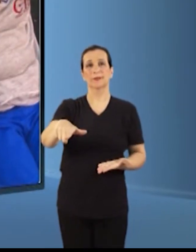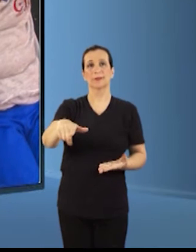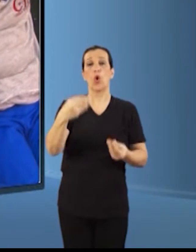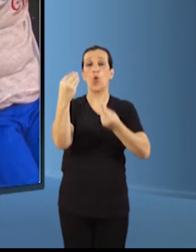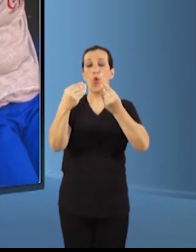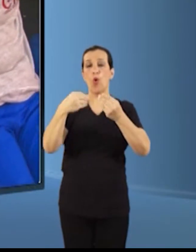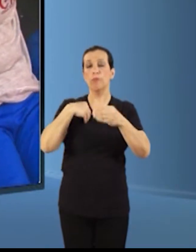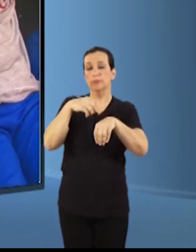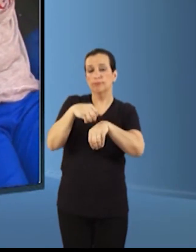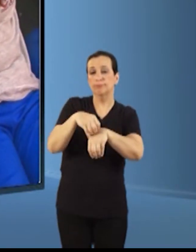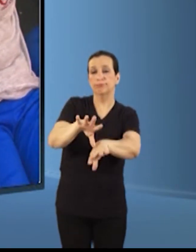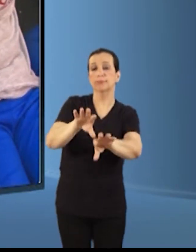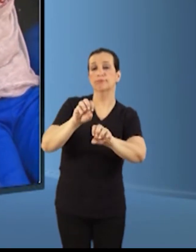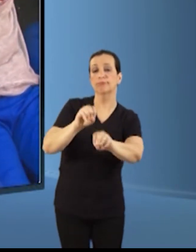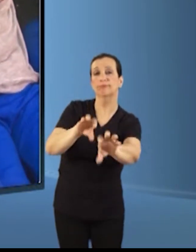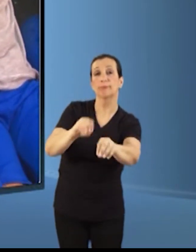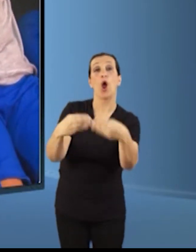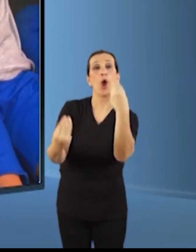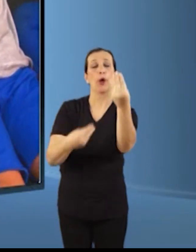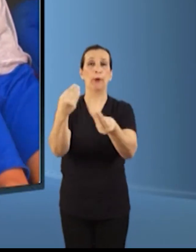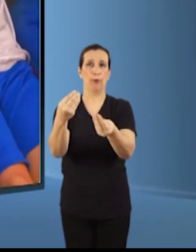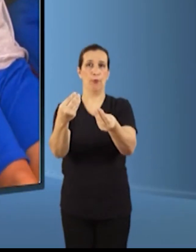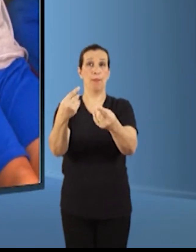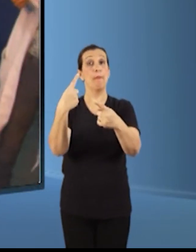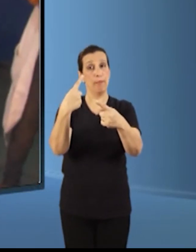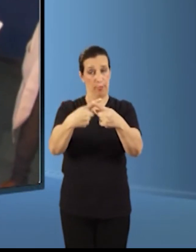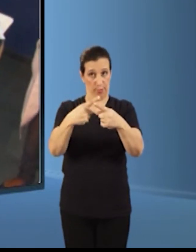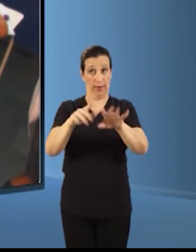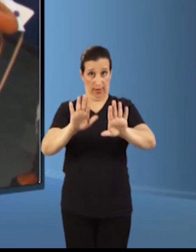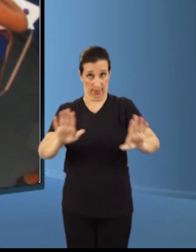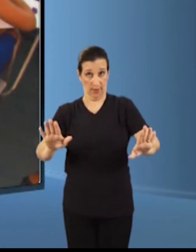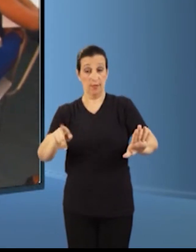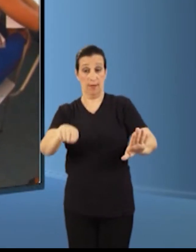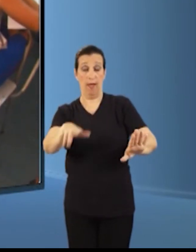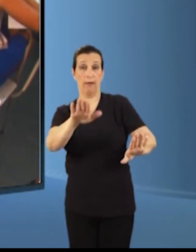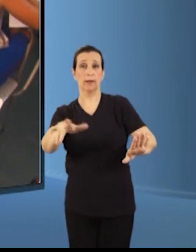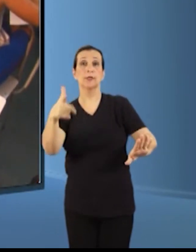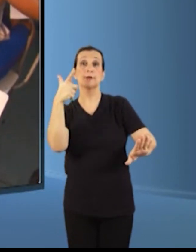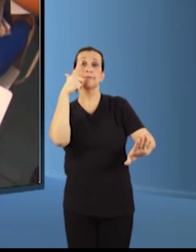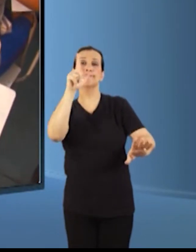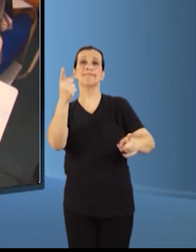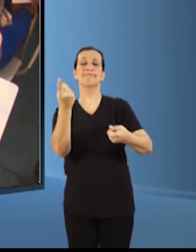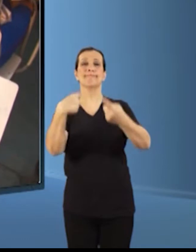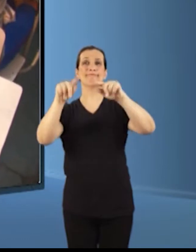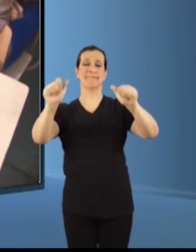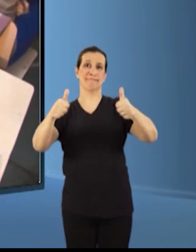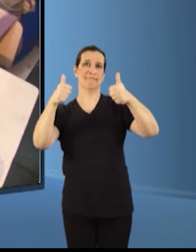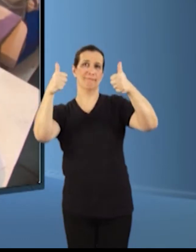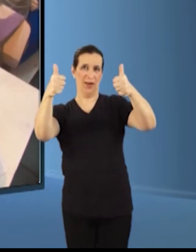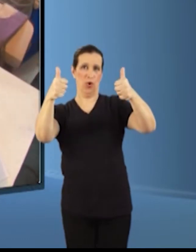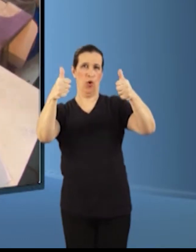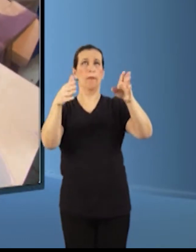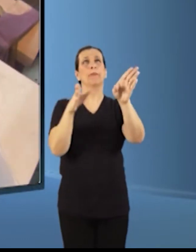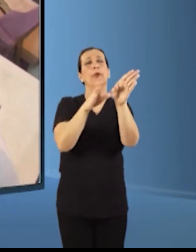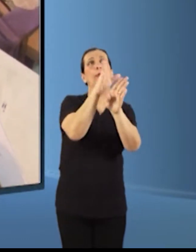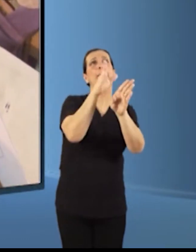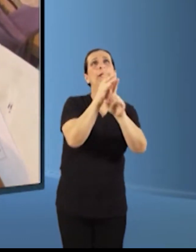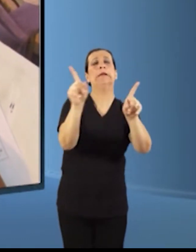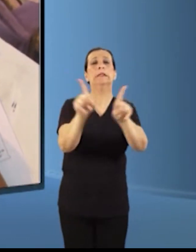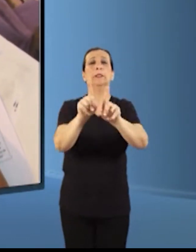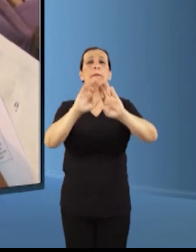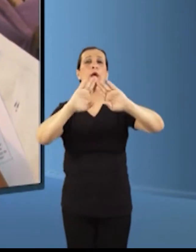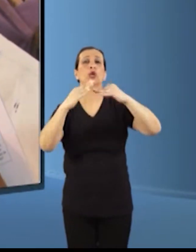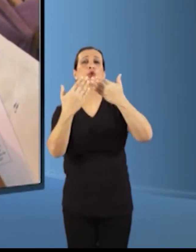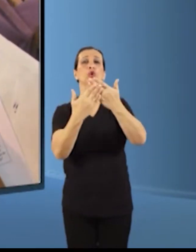como transmitir um ensinamento para ela, porque dessa forma a criança terá um ganho muito melhor. Orientar a escola